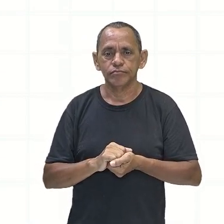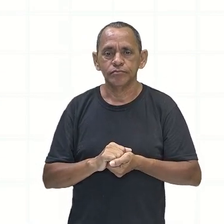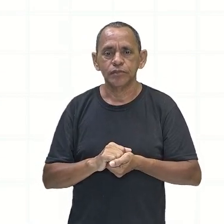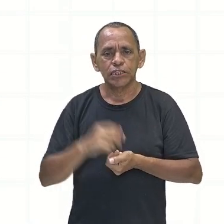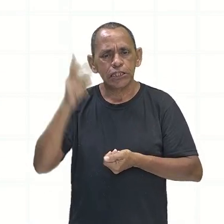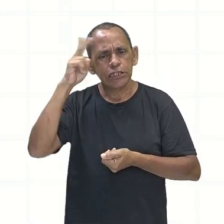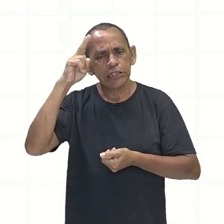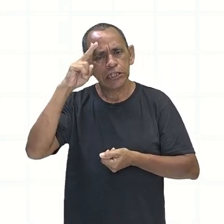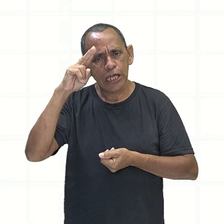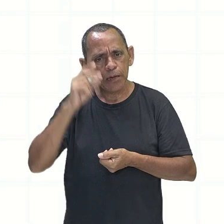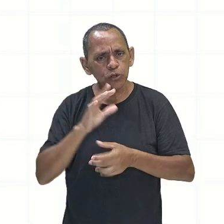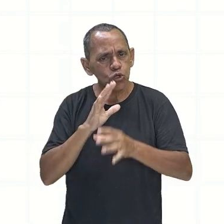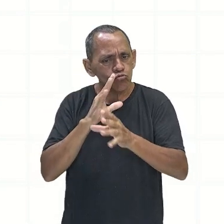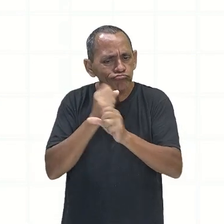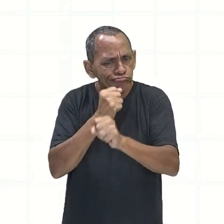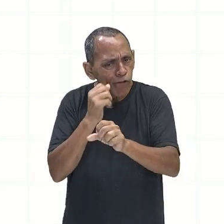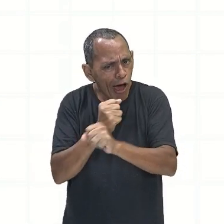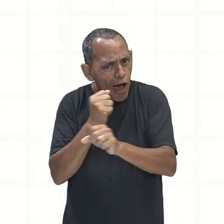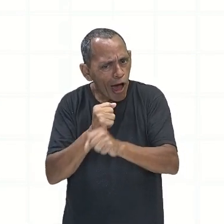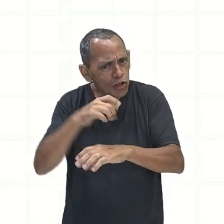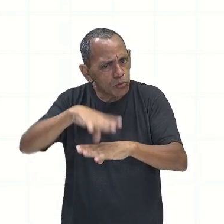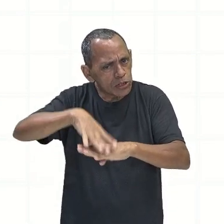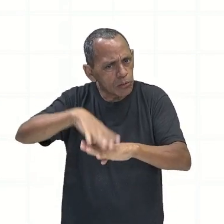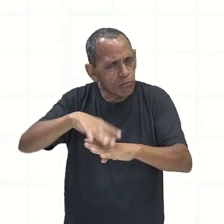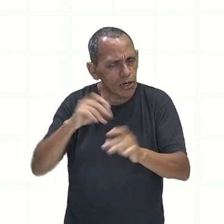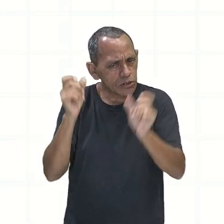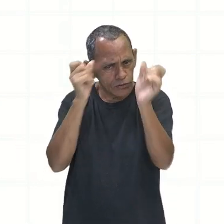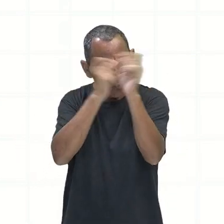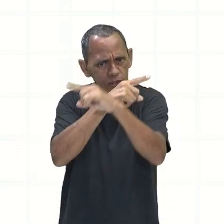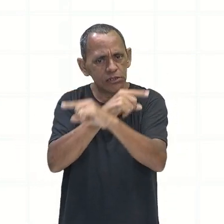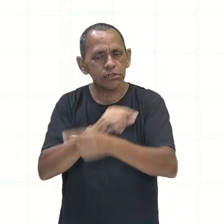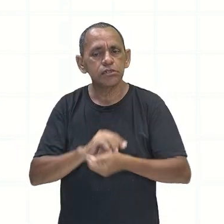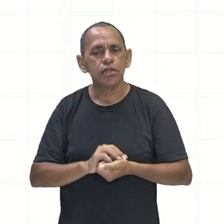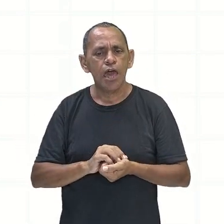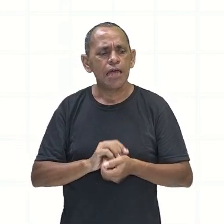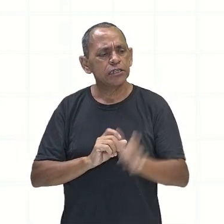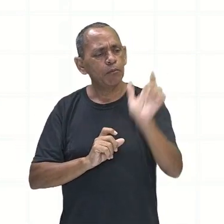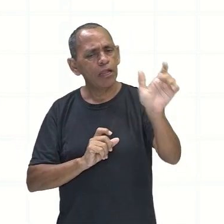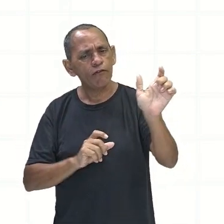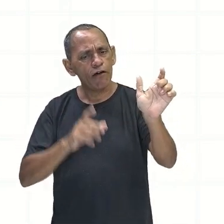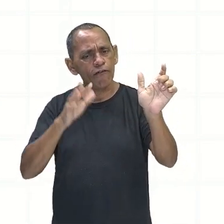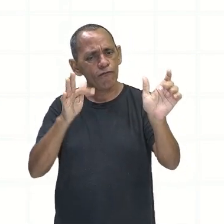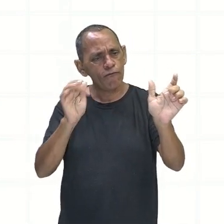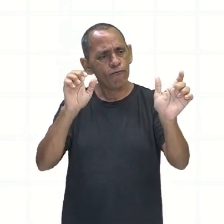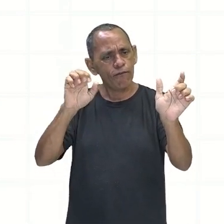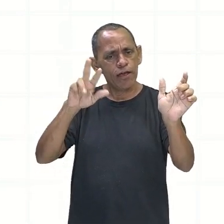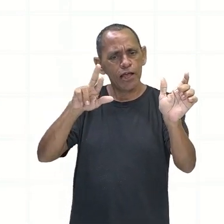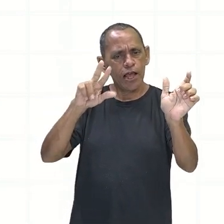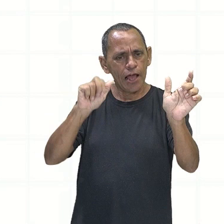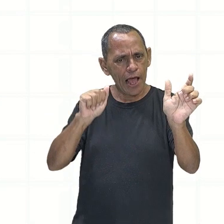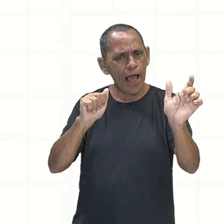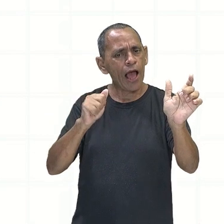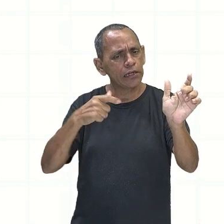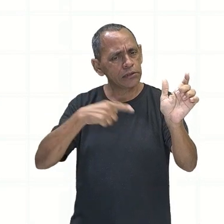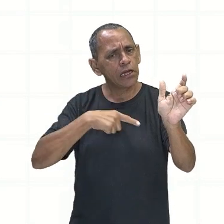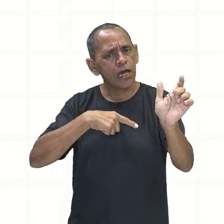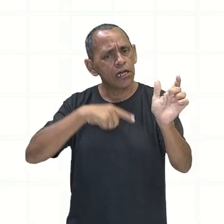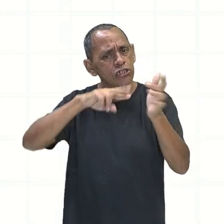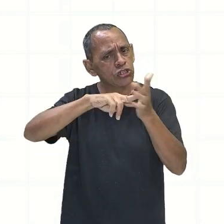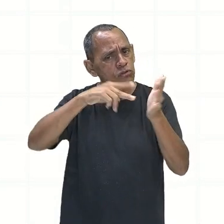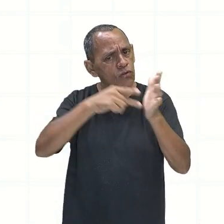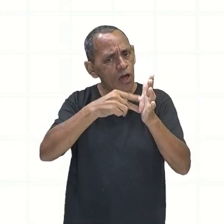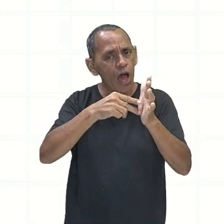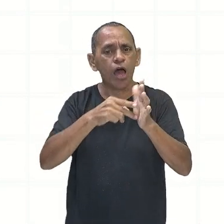complexos. Então, a palavra fera, nesse contexto aqui, dessa última frase, vai ter o sentido dele